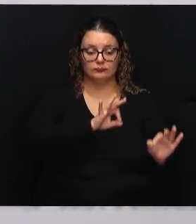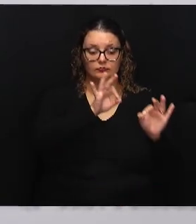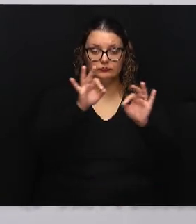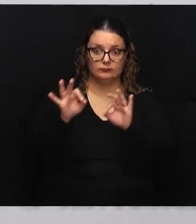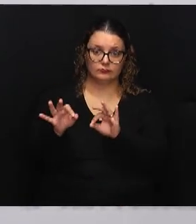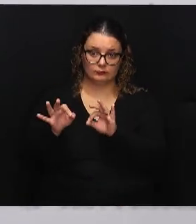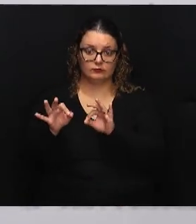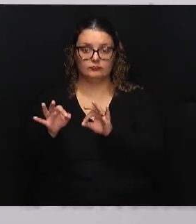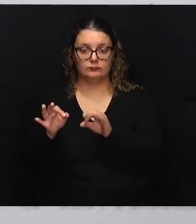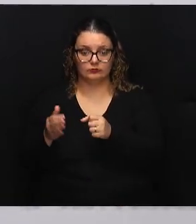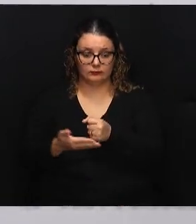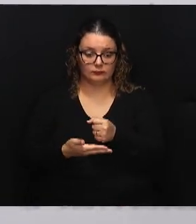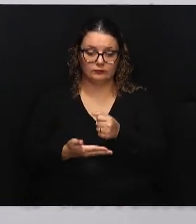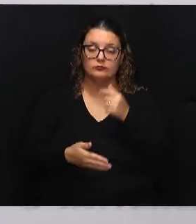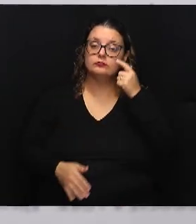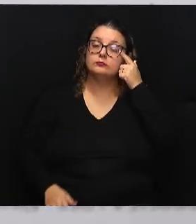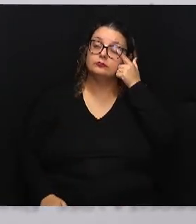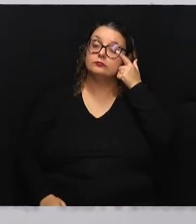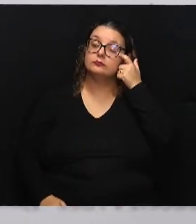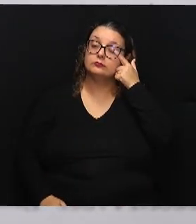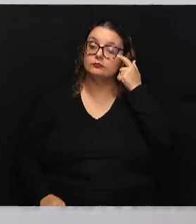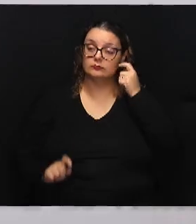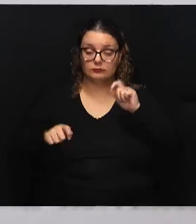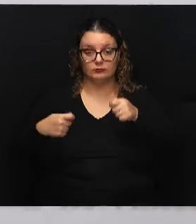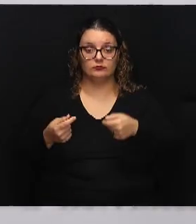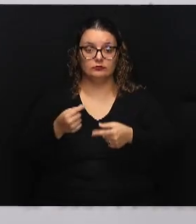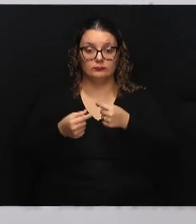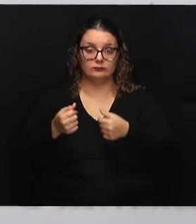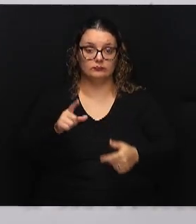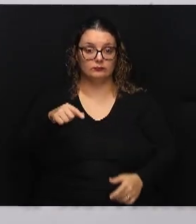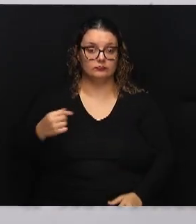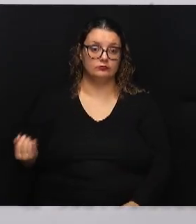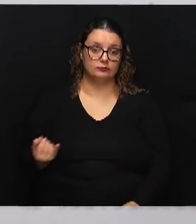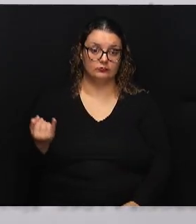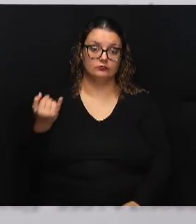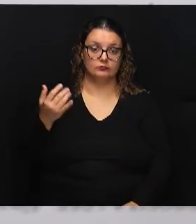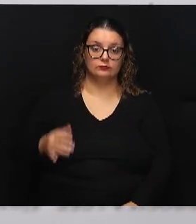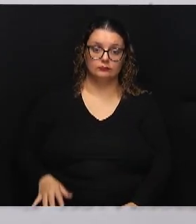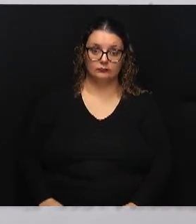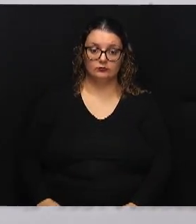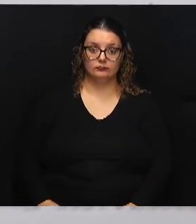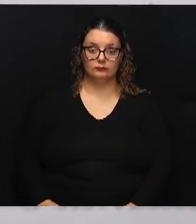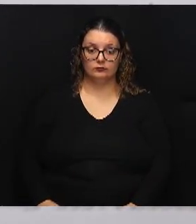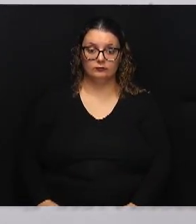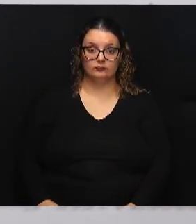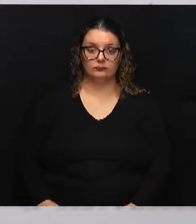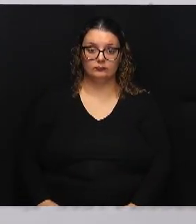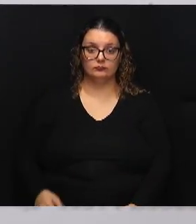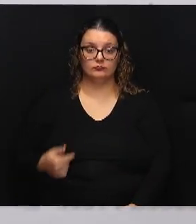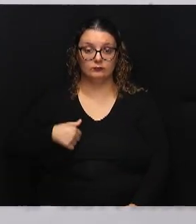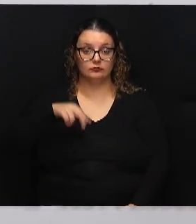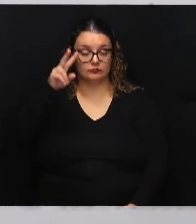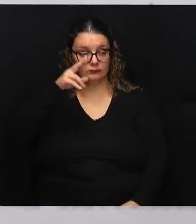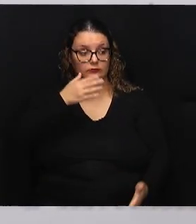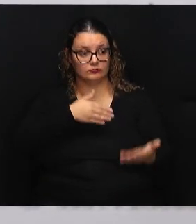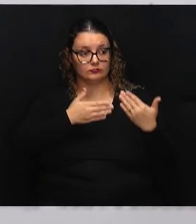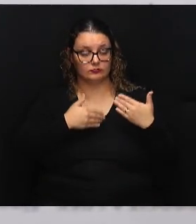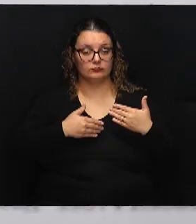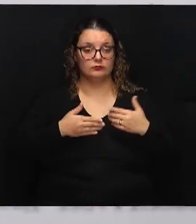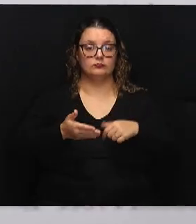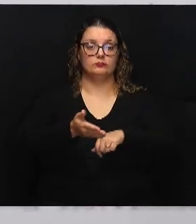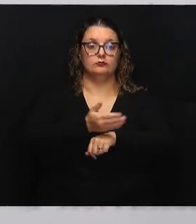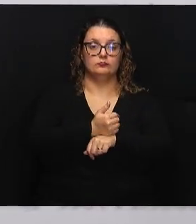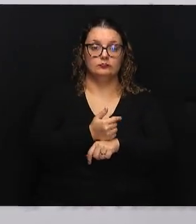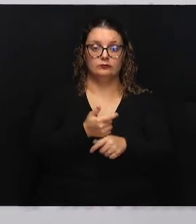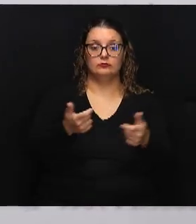minimamente os sinais da economia são fundamentais para você saber, né? Eu lembro dos períodos que antecederam grandes